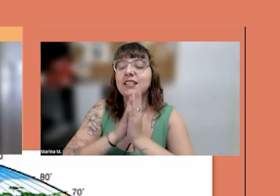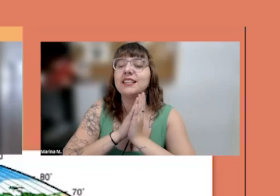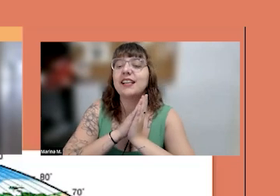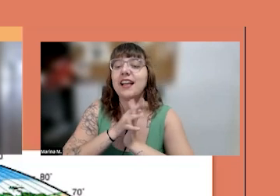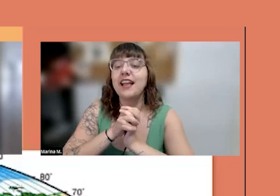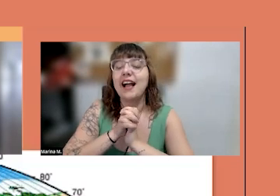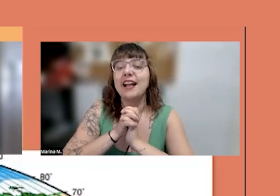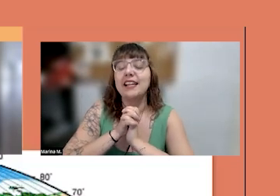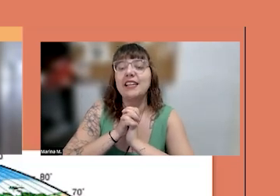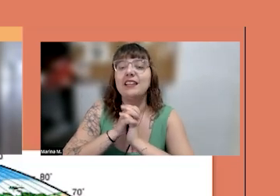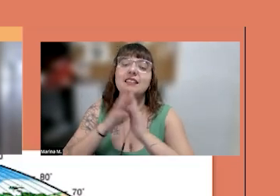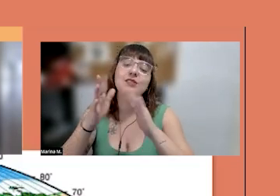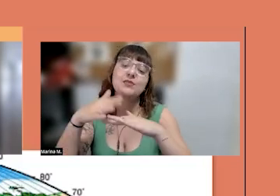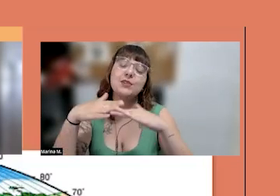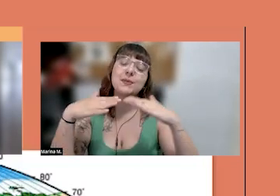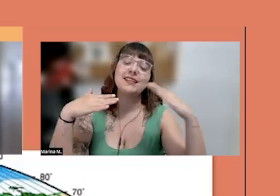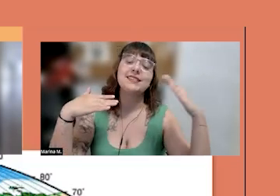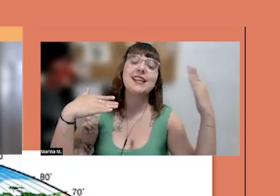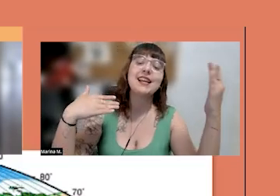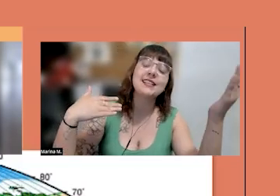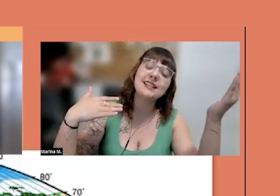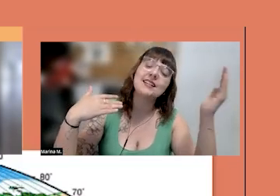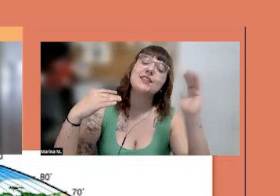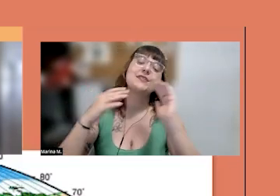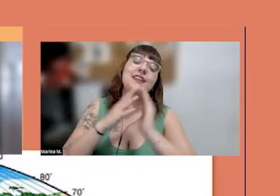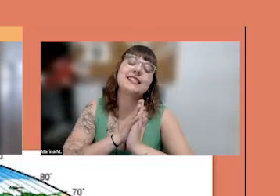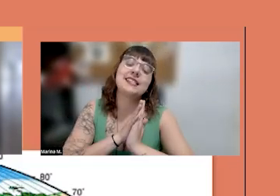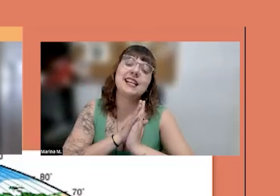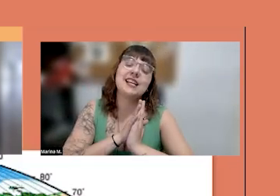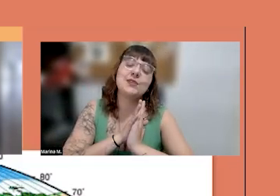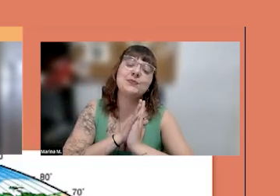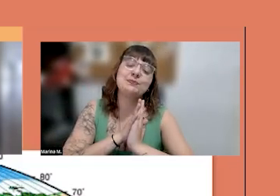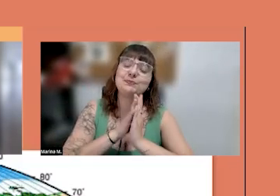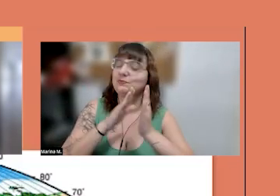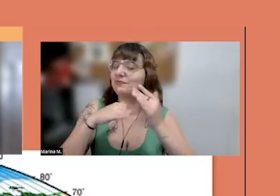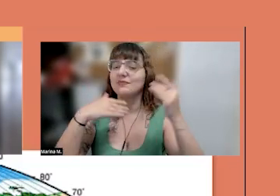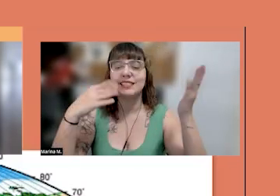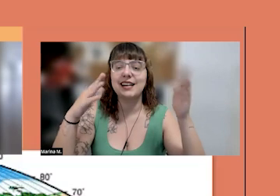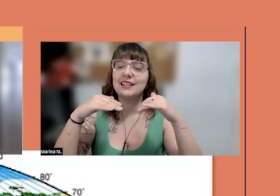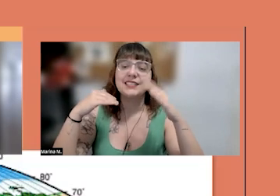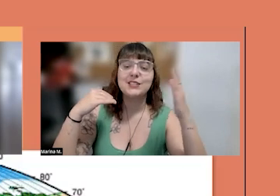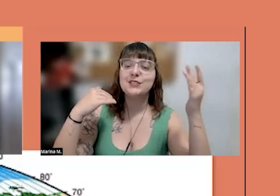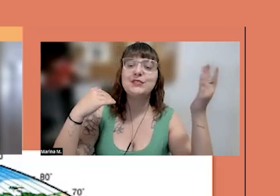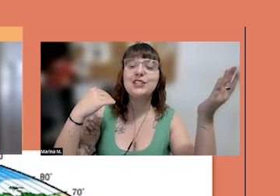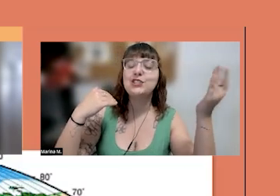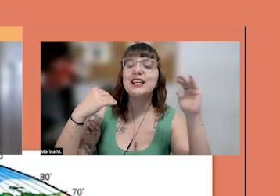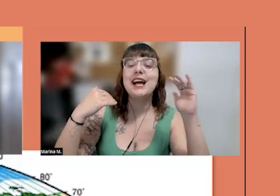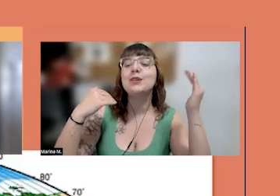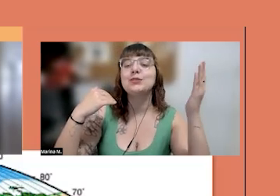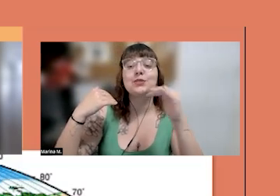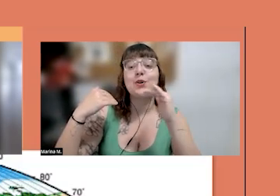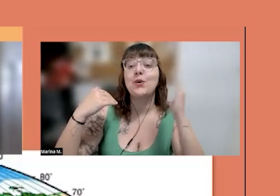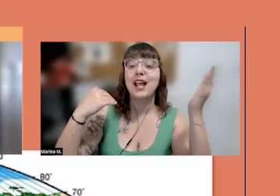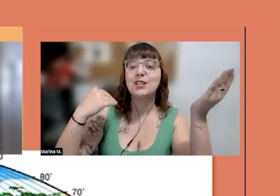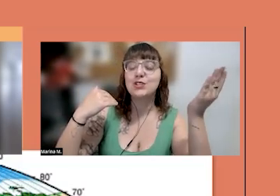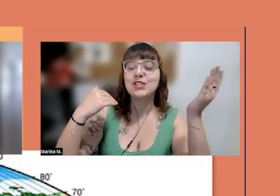leste-oeste, né? Aí, então, se for para a esquerda, vai ser, sei lá, 20